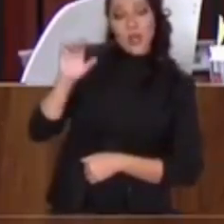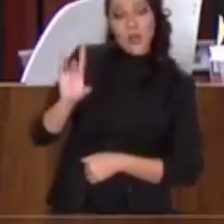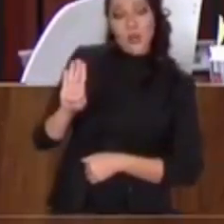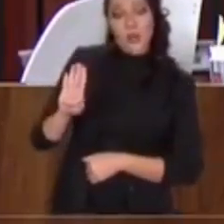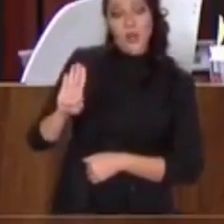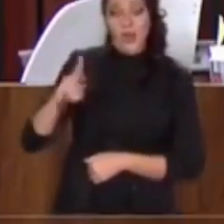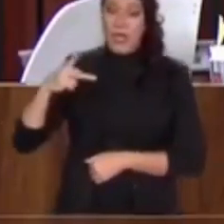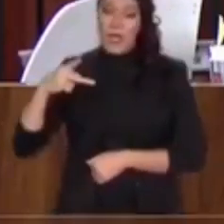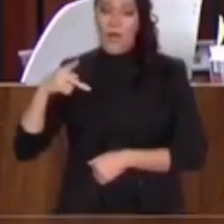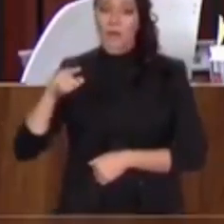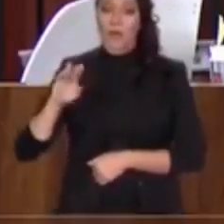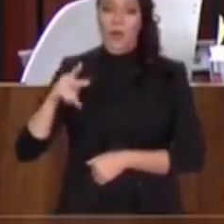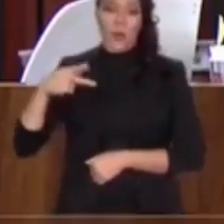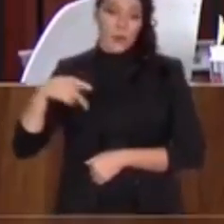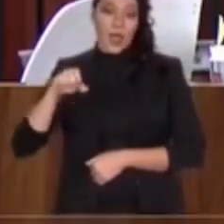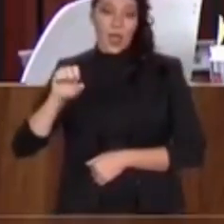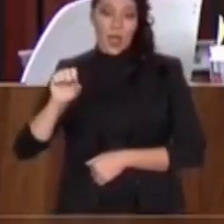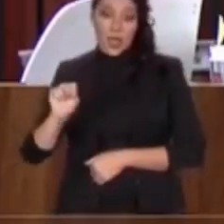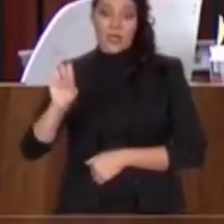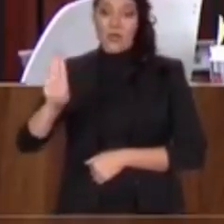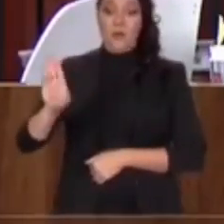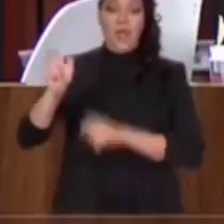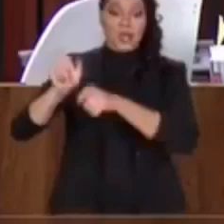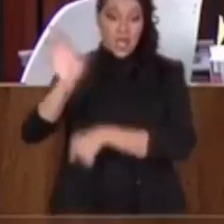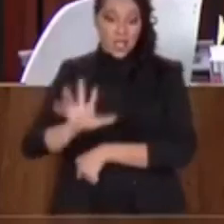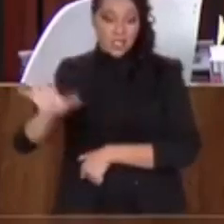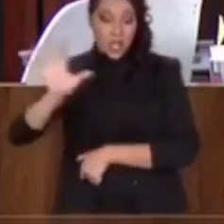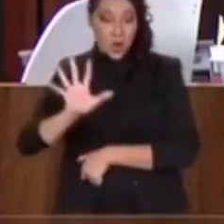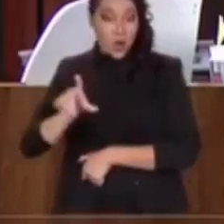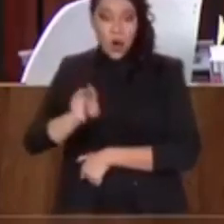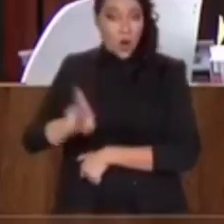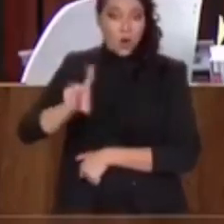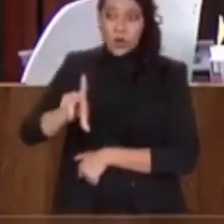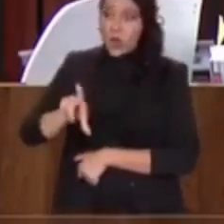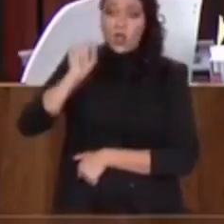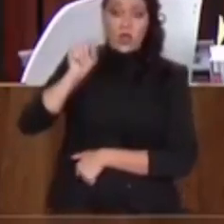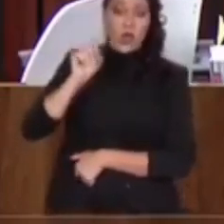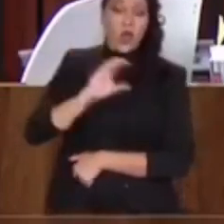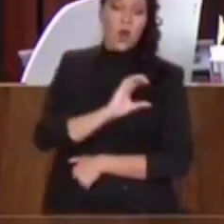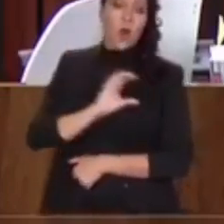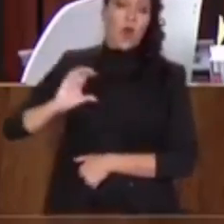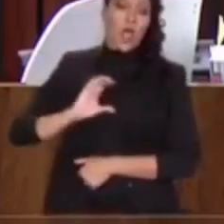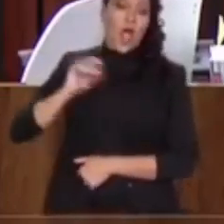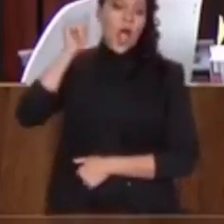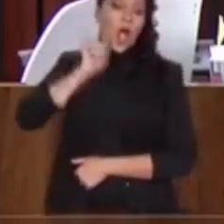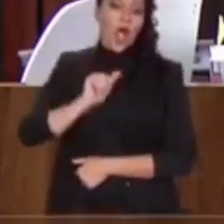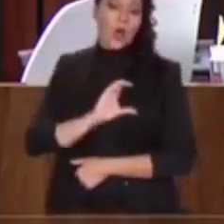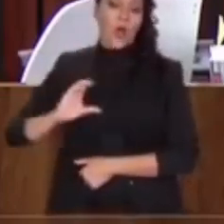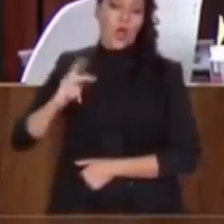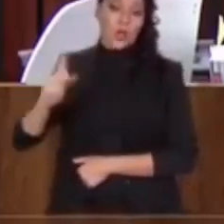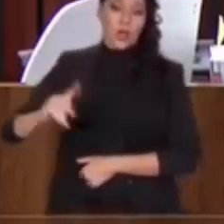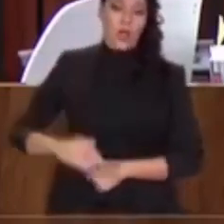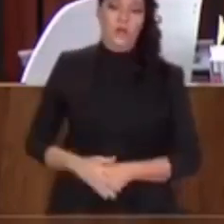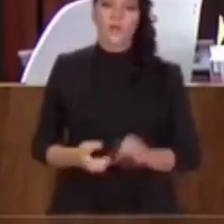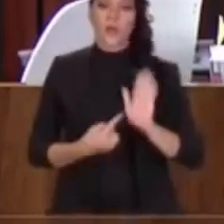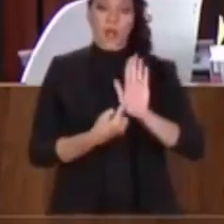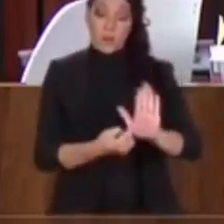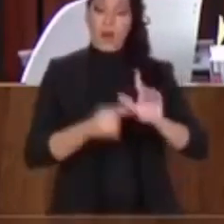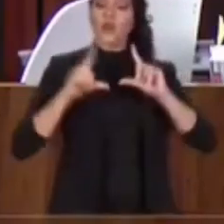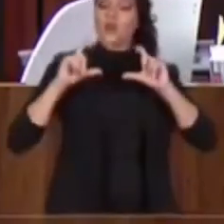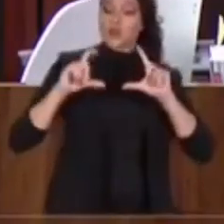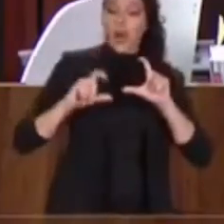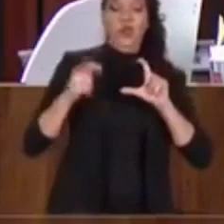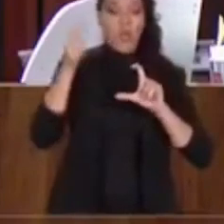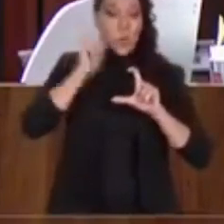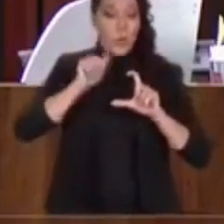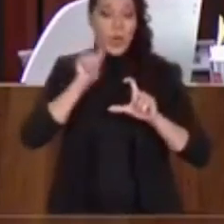utilizou a sua cunhada eu cito é no voto eu coloco no meu voto a imagem a fotografia